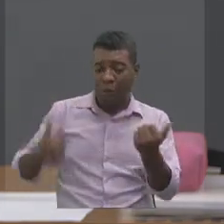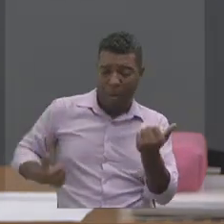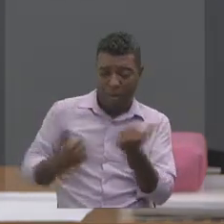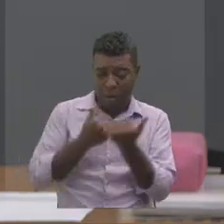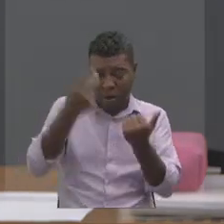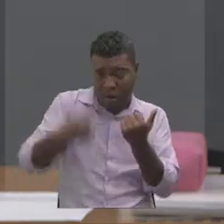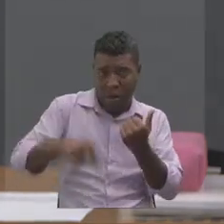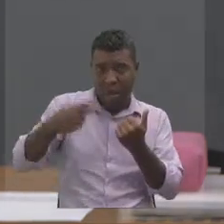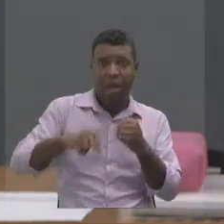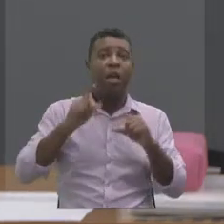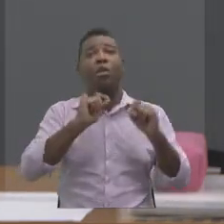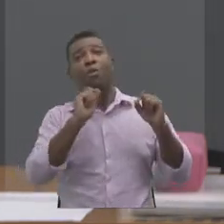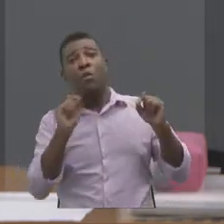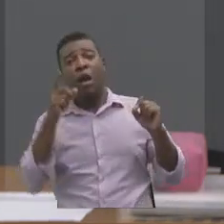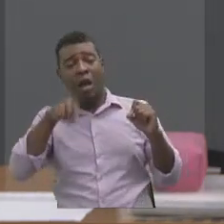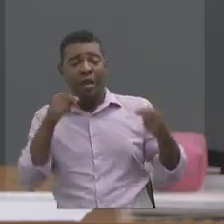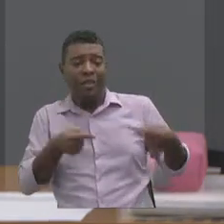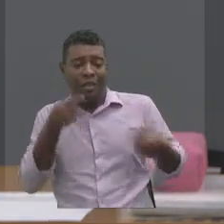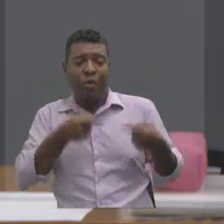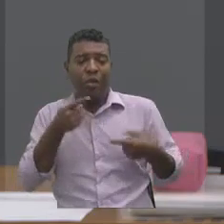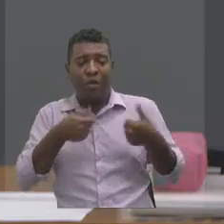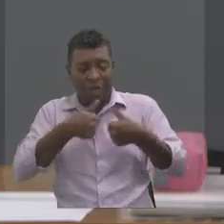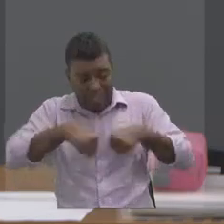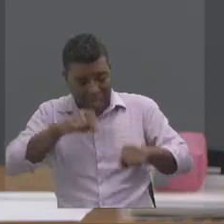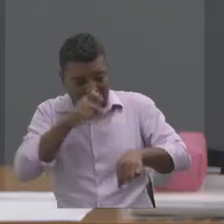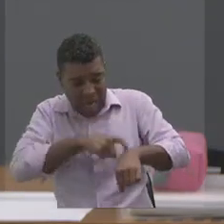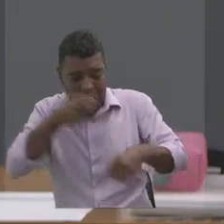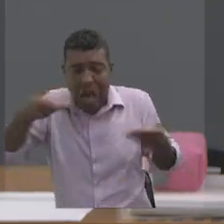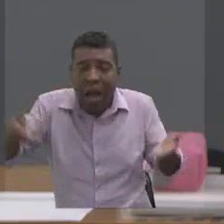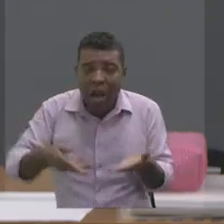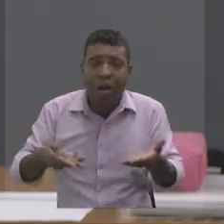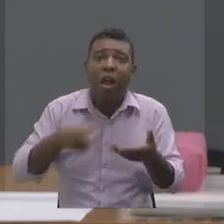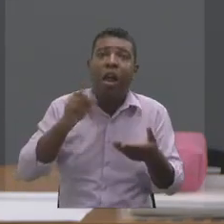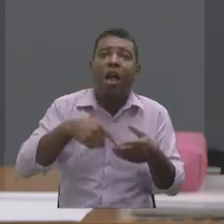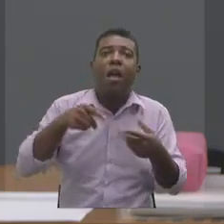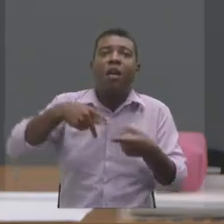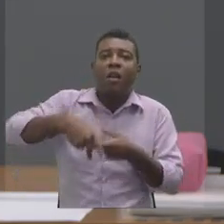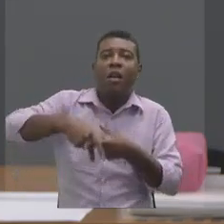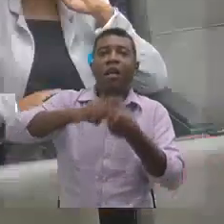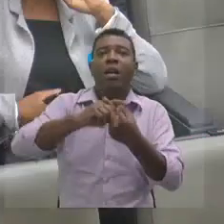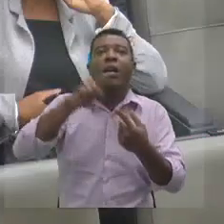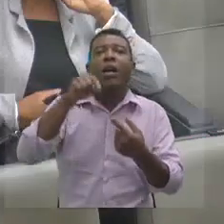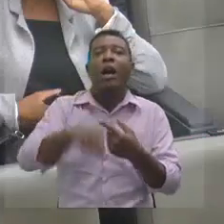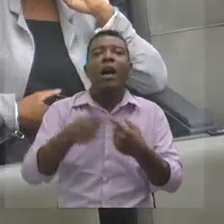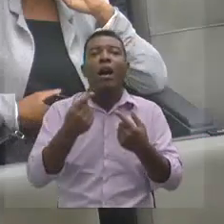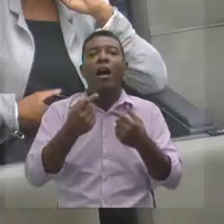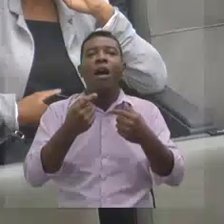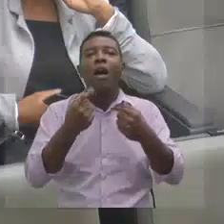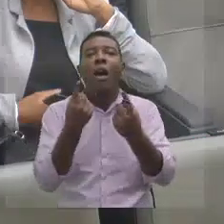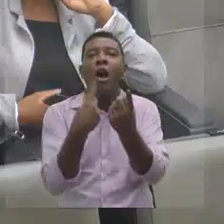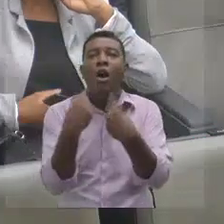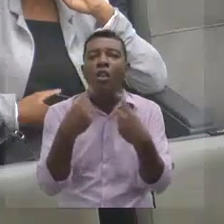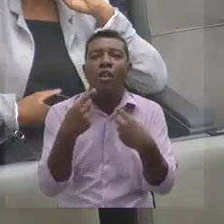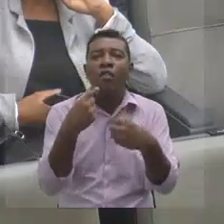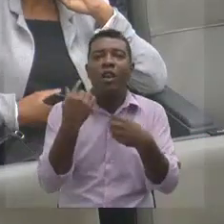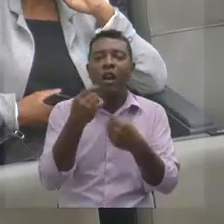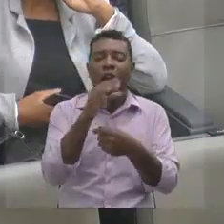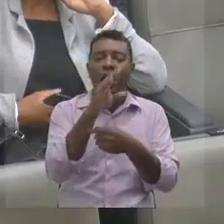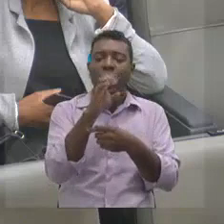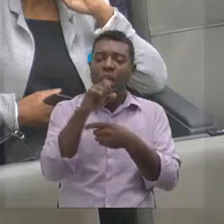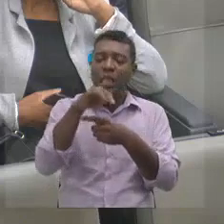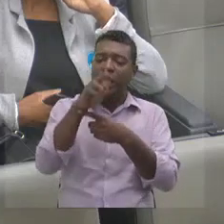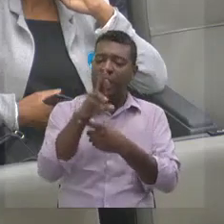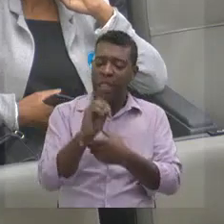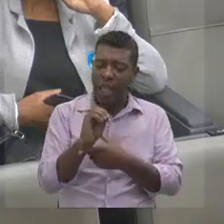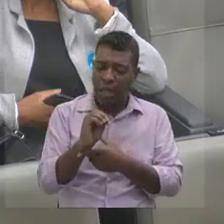à discussão que está em curso né da renovação da ferrovia centro Atlântica né da vli então que a gente tem trabalhado é para